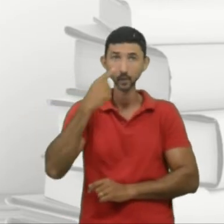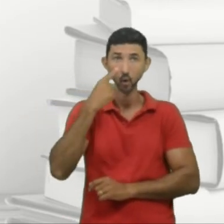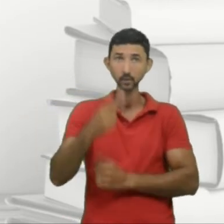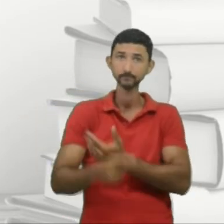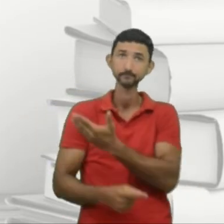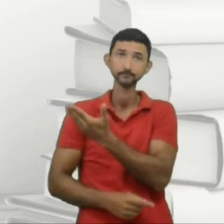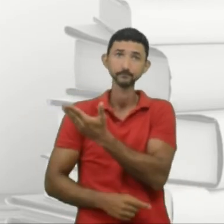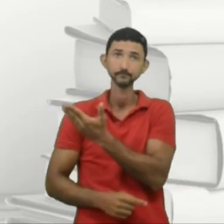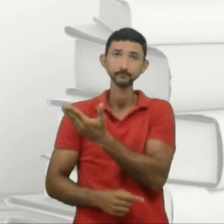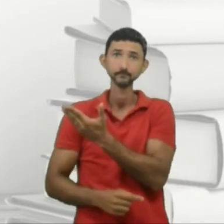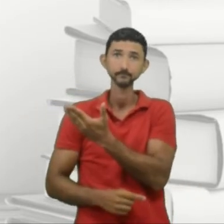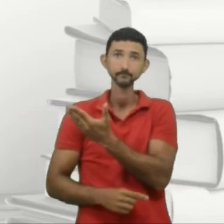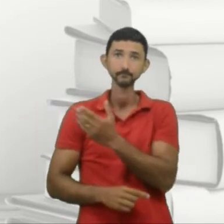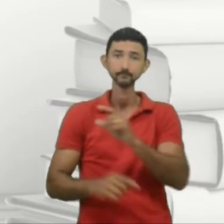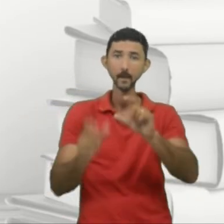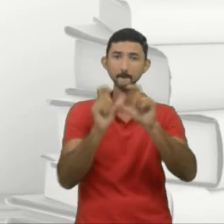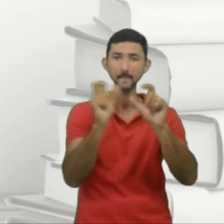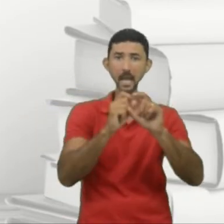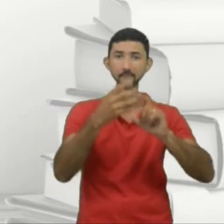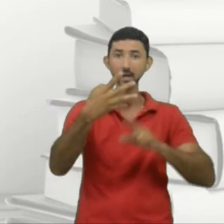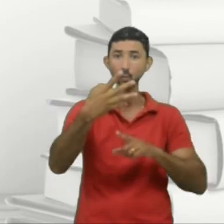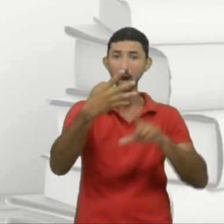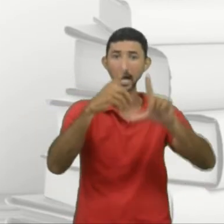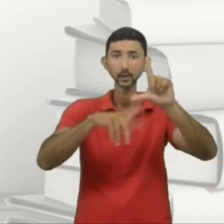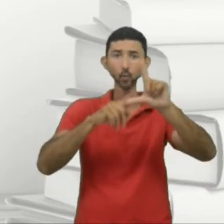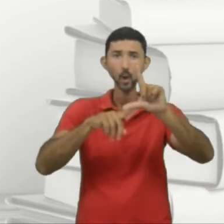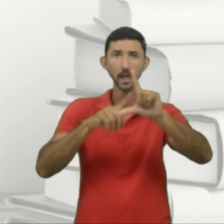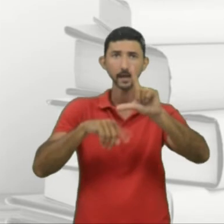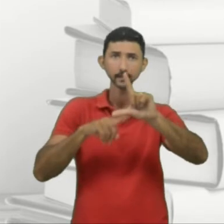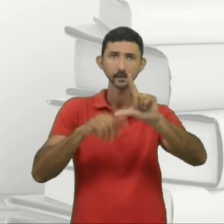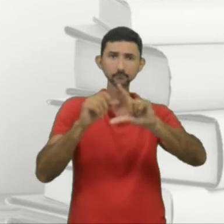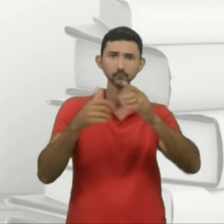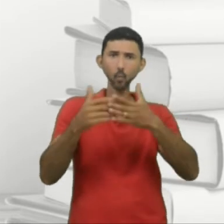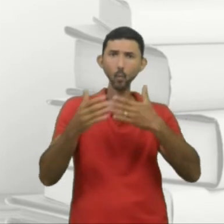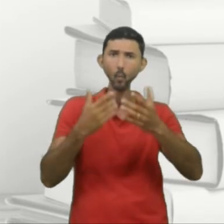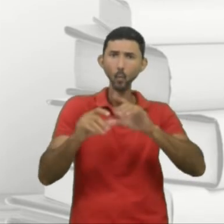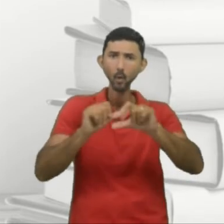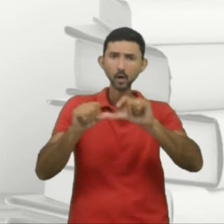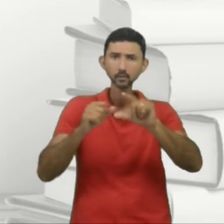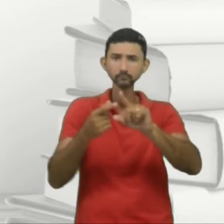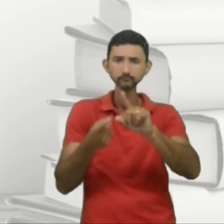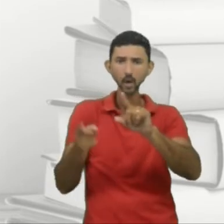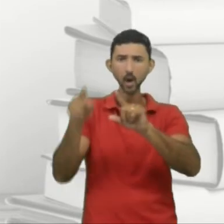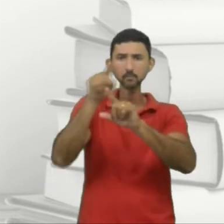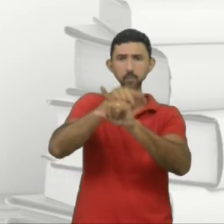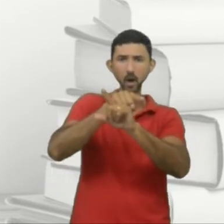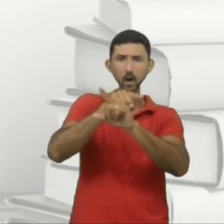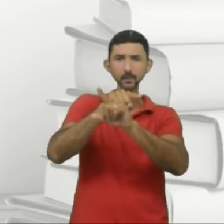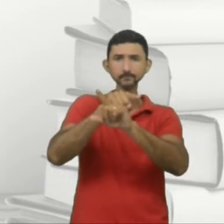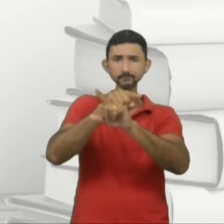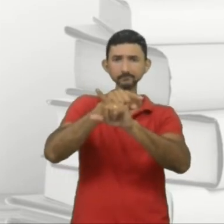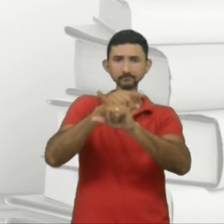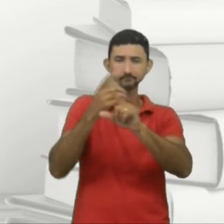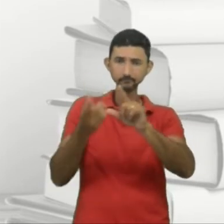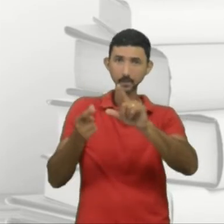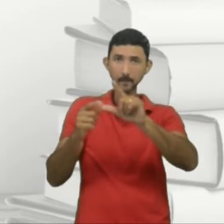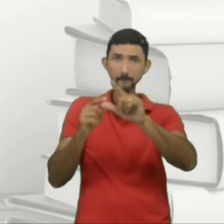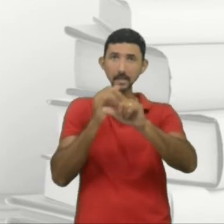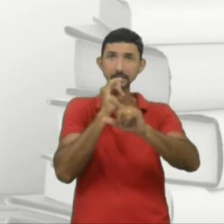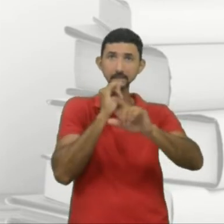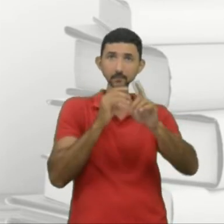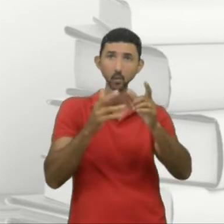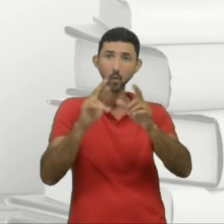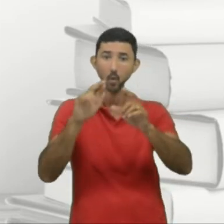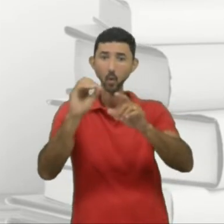palavra rosa tem 4 letras. E qualquer uma dessas letras pode assumir a primeira posição na palavra, como a gente falou na questão